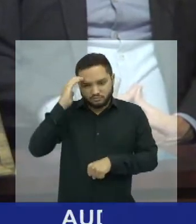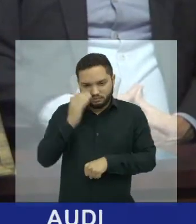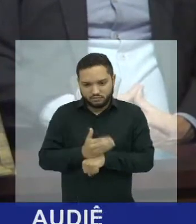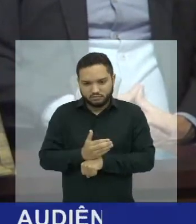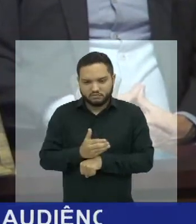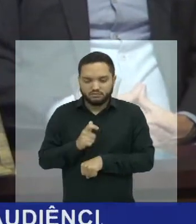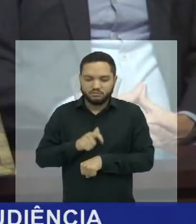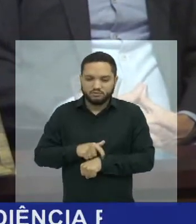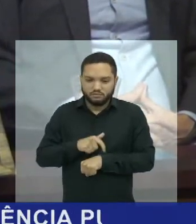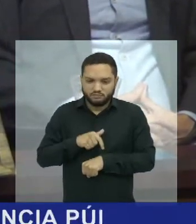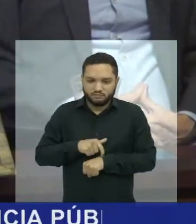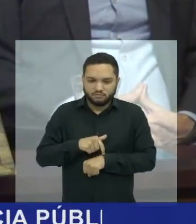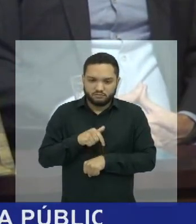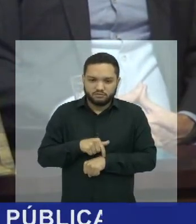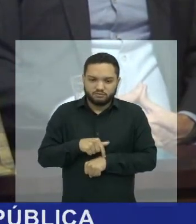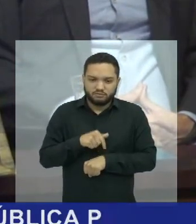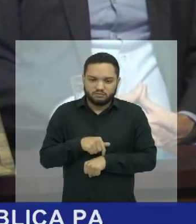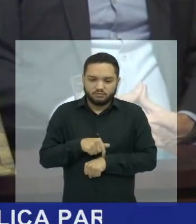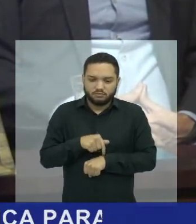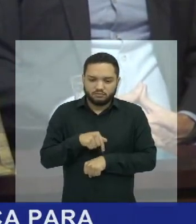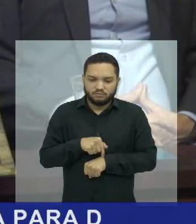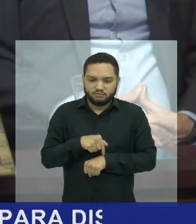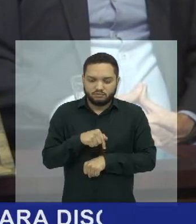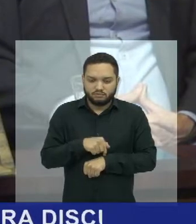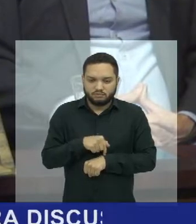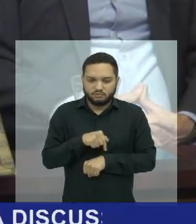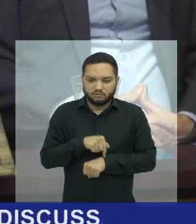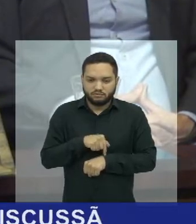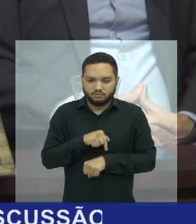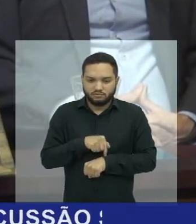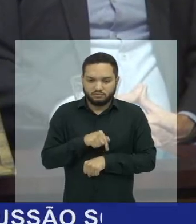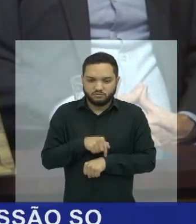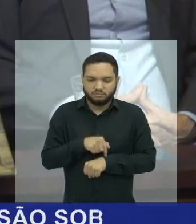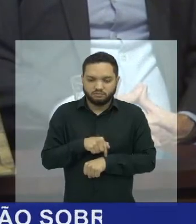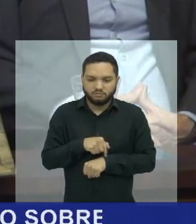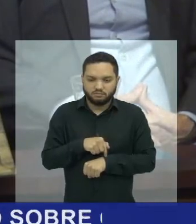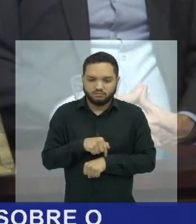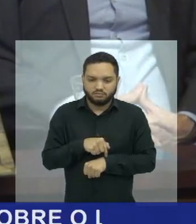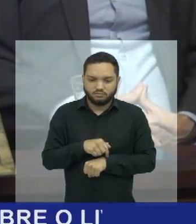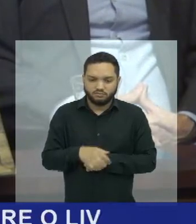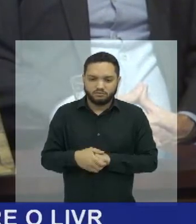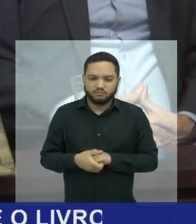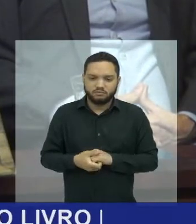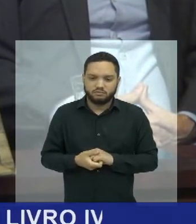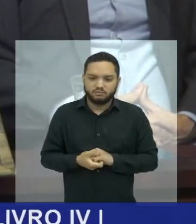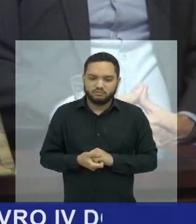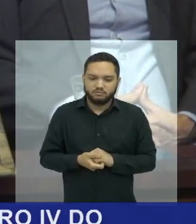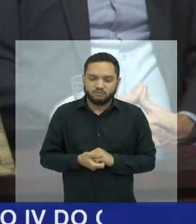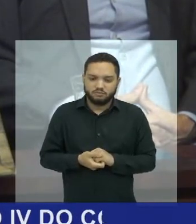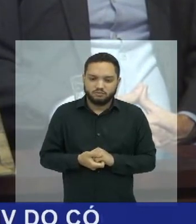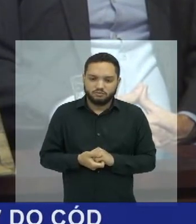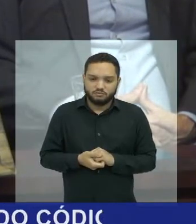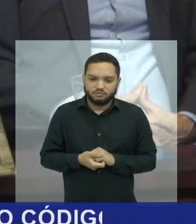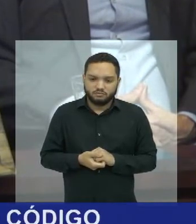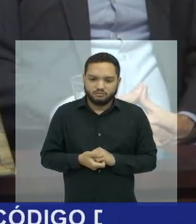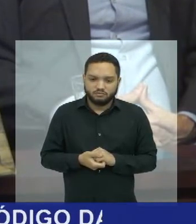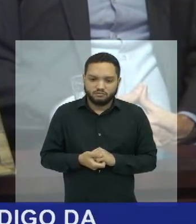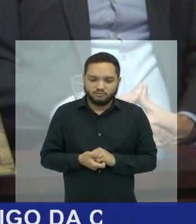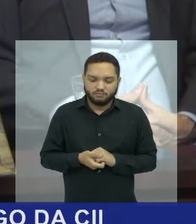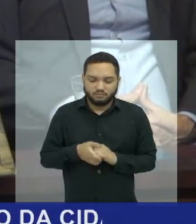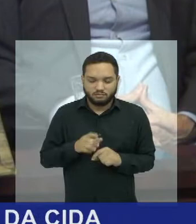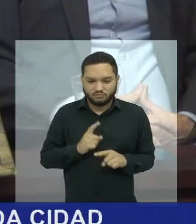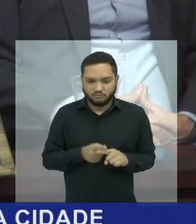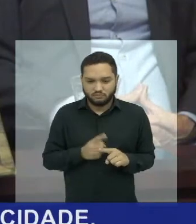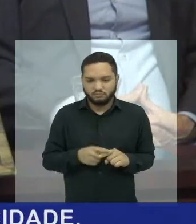pouquinho maior no uso do tempo das suas falas, tá? Essa é até uma questão que o professor